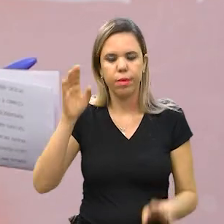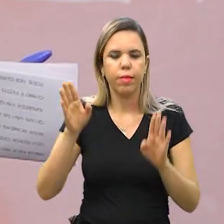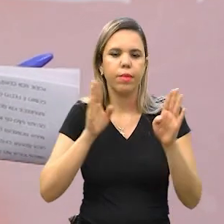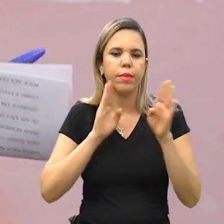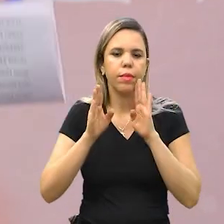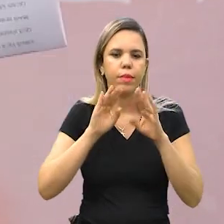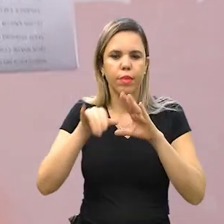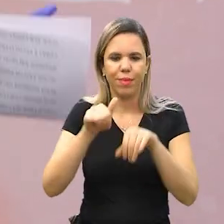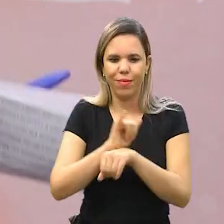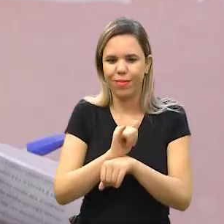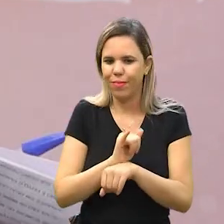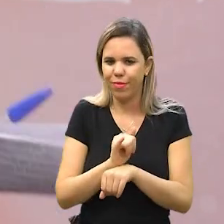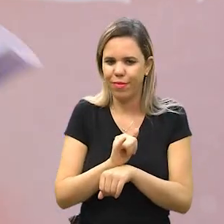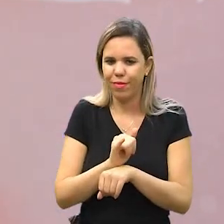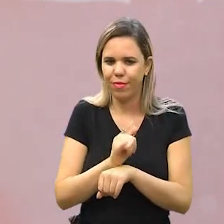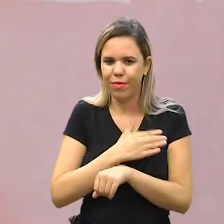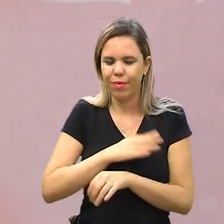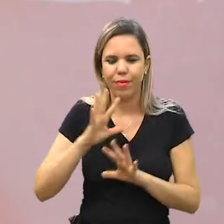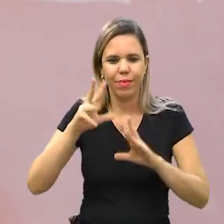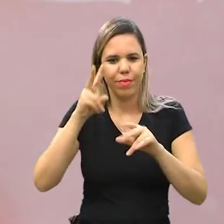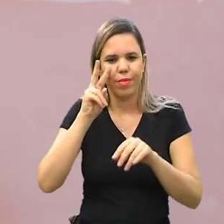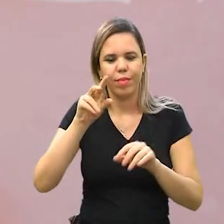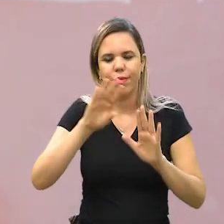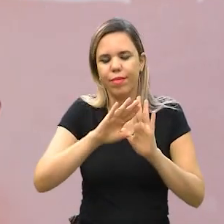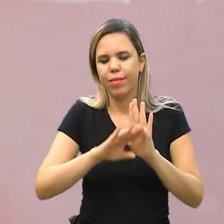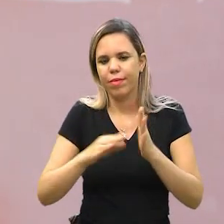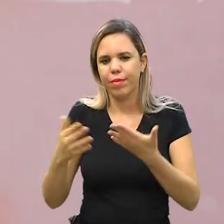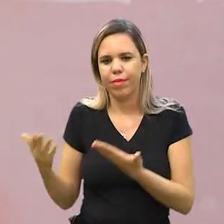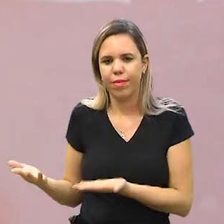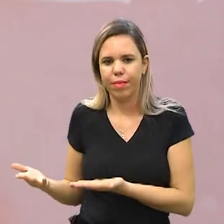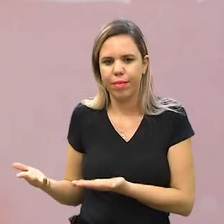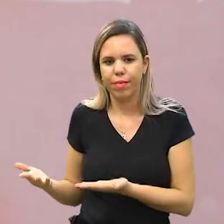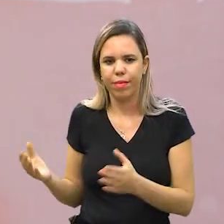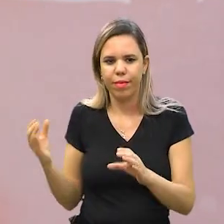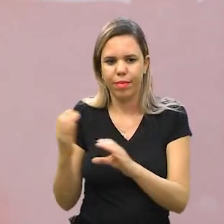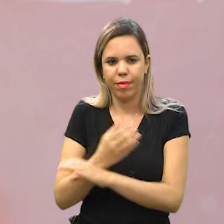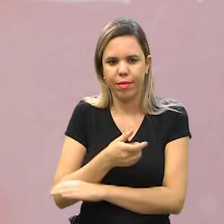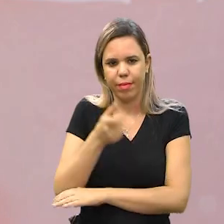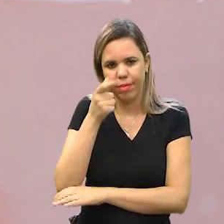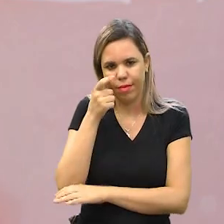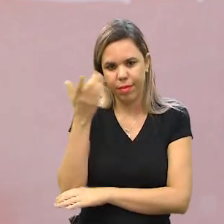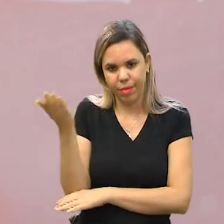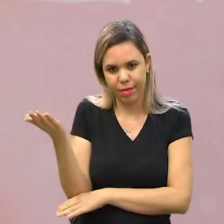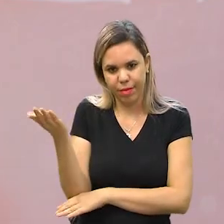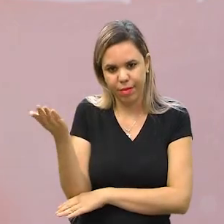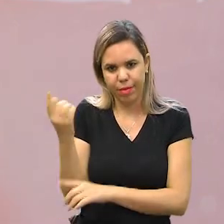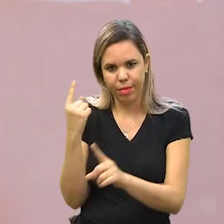está no Facebook e também está no YouTube. Você consegue ver toda a nossa programação na